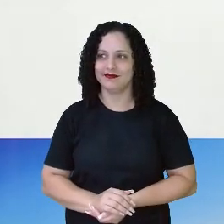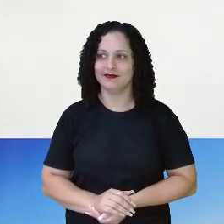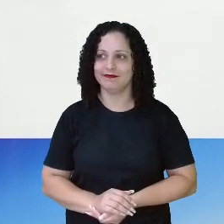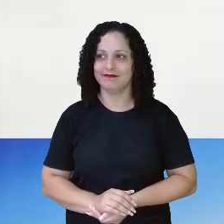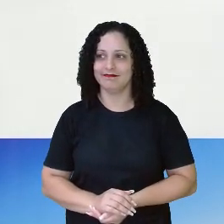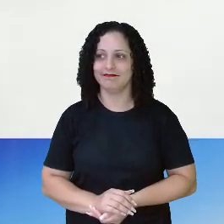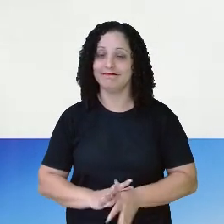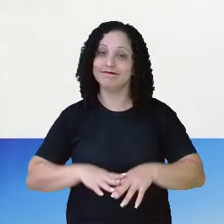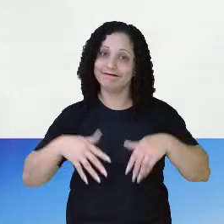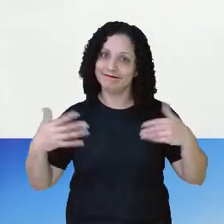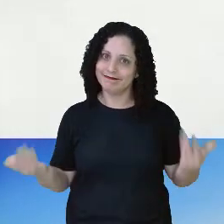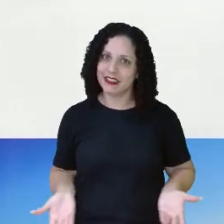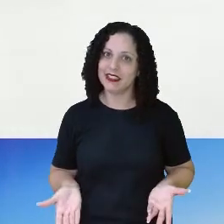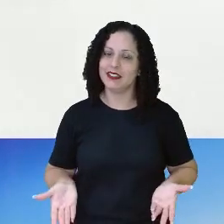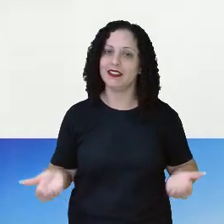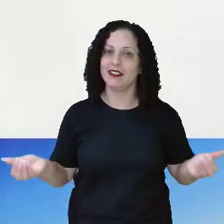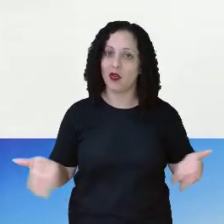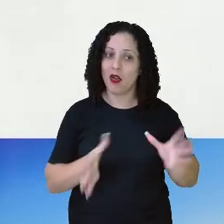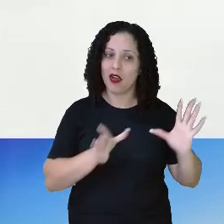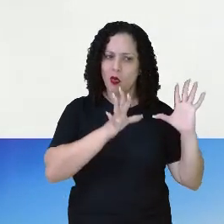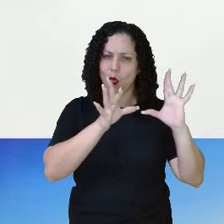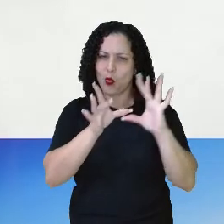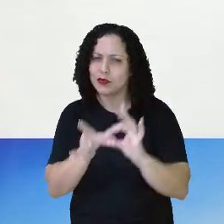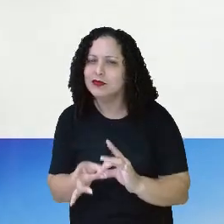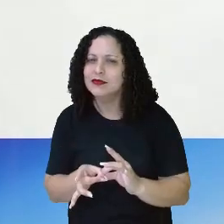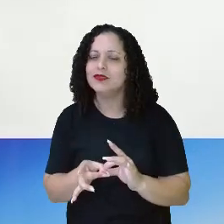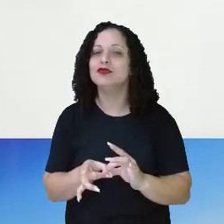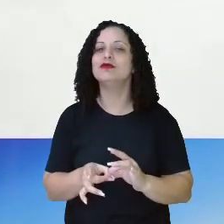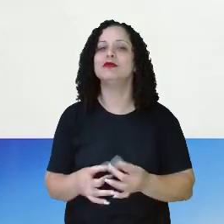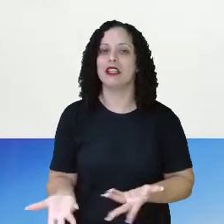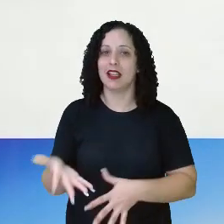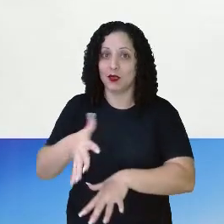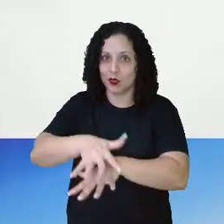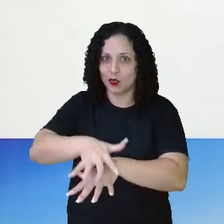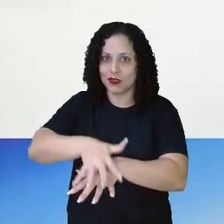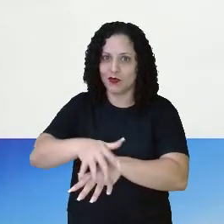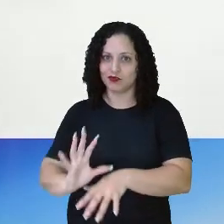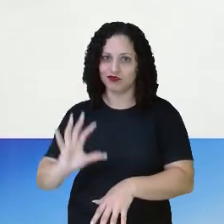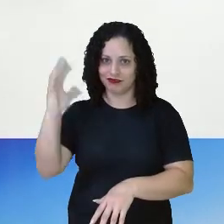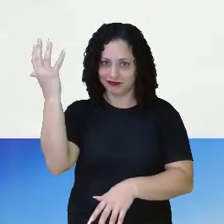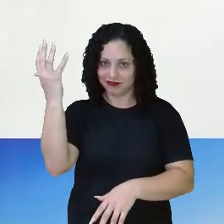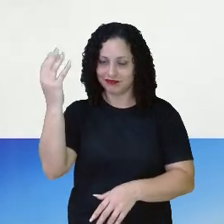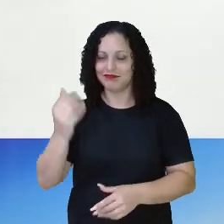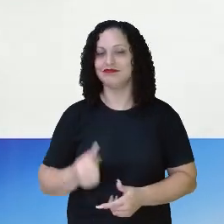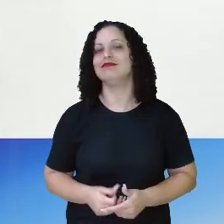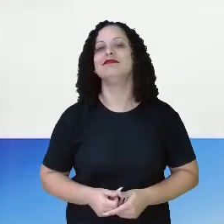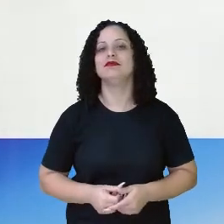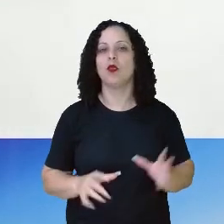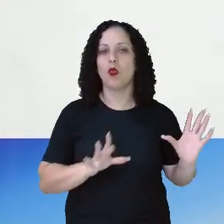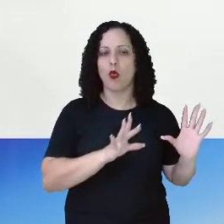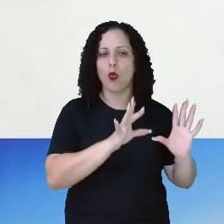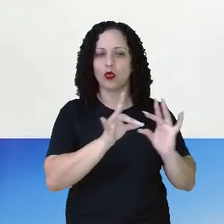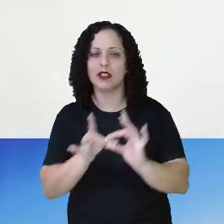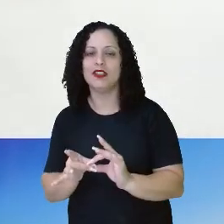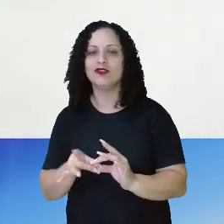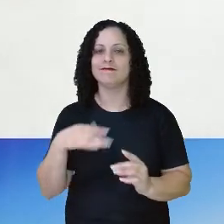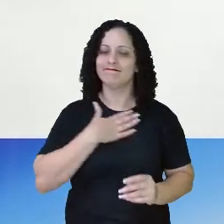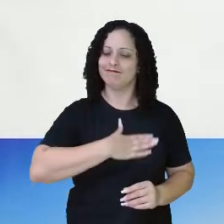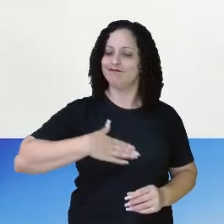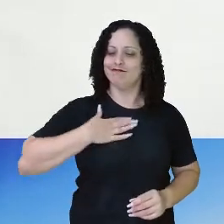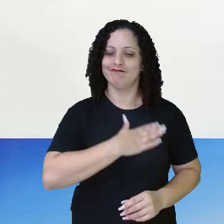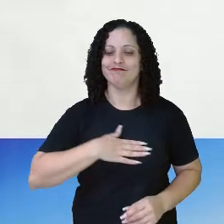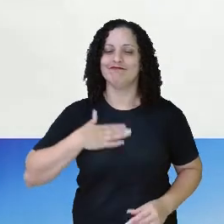Bom, e é nesse contexto que a inclusão deve ocorrer, num contexto de prazer, num